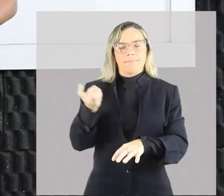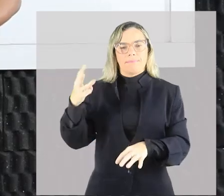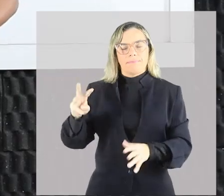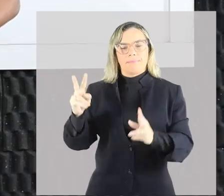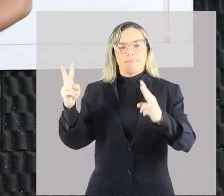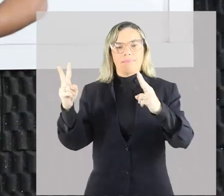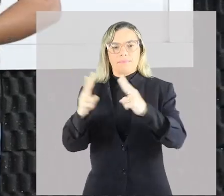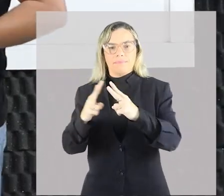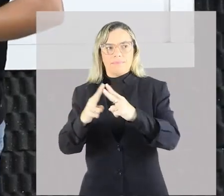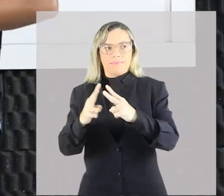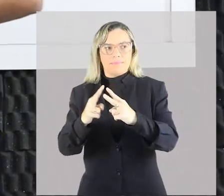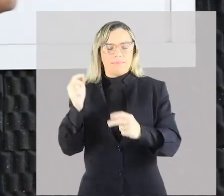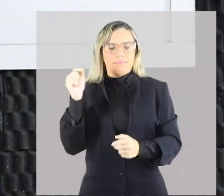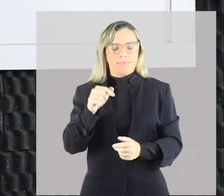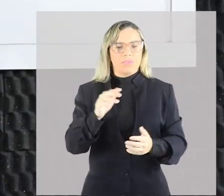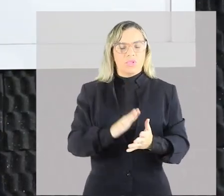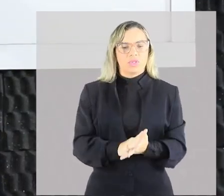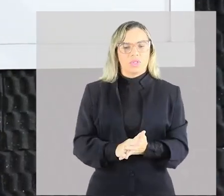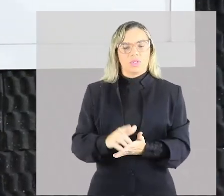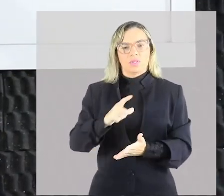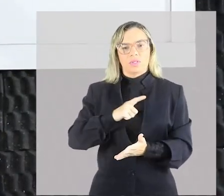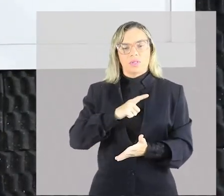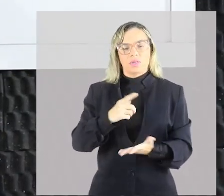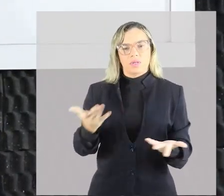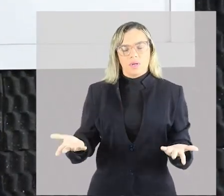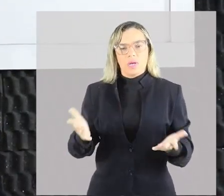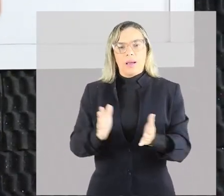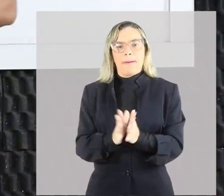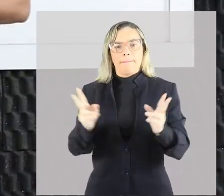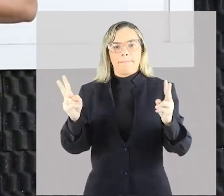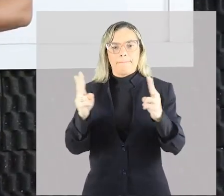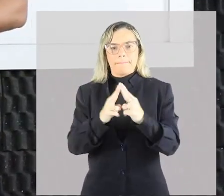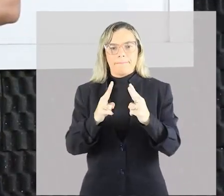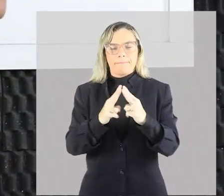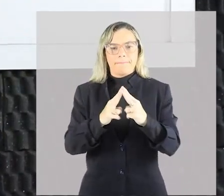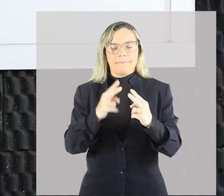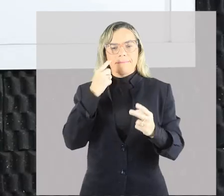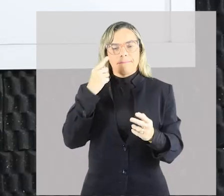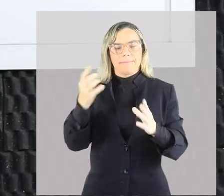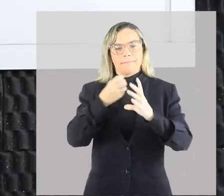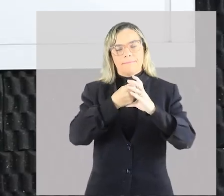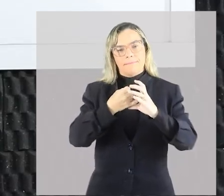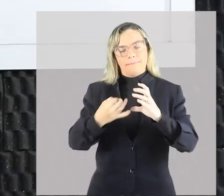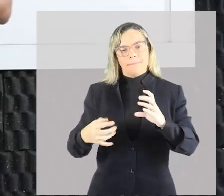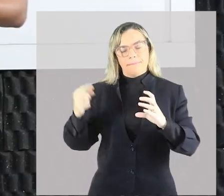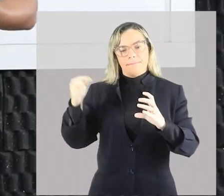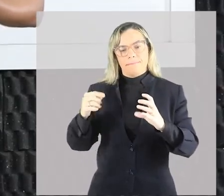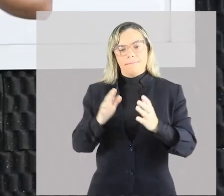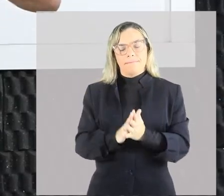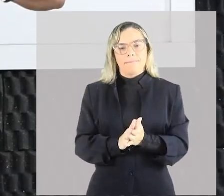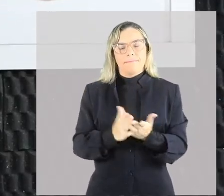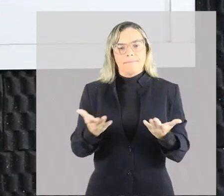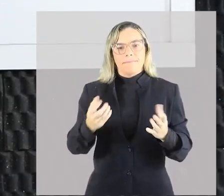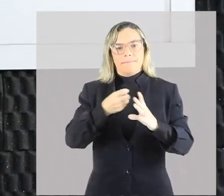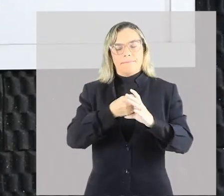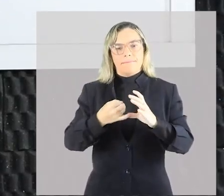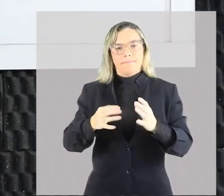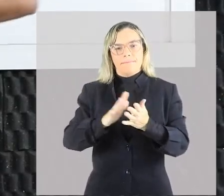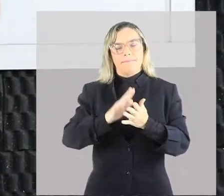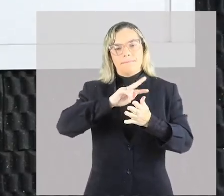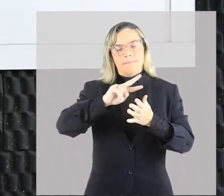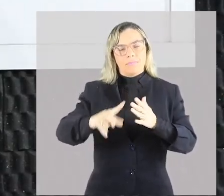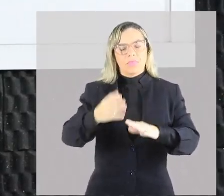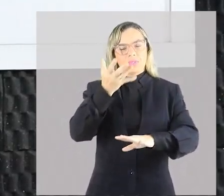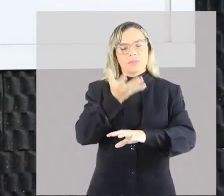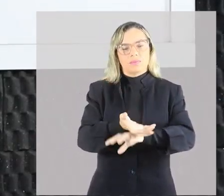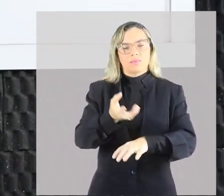esses elementos, são formados pelos números pares. Então, a característica que eu dei foi uma propriedade, uma característica